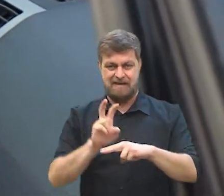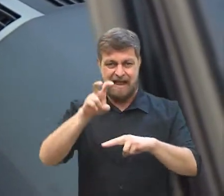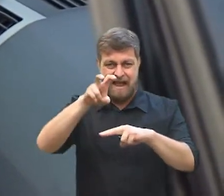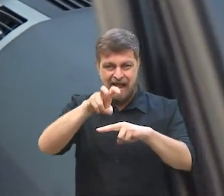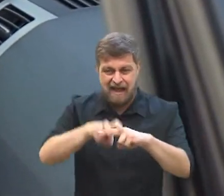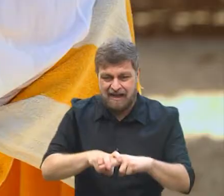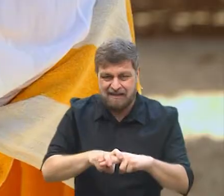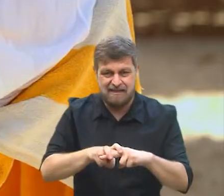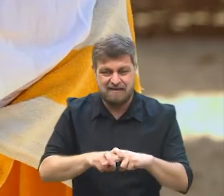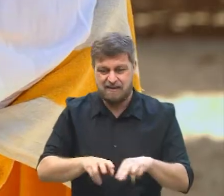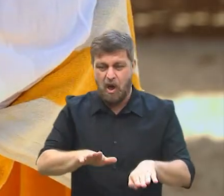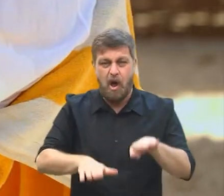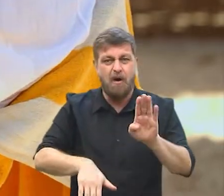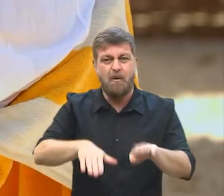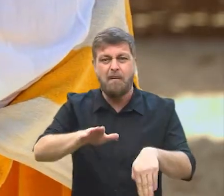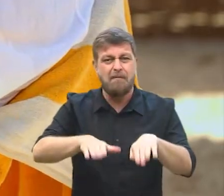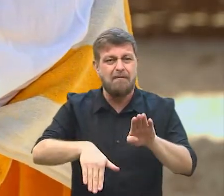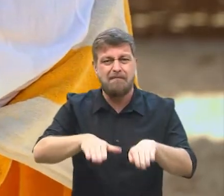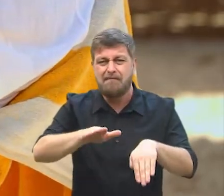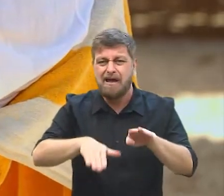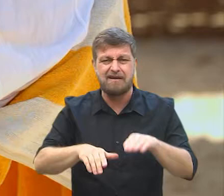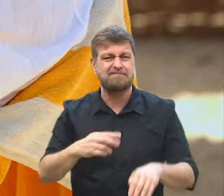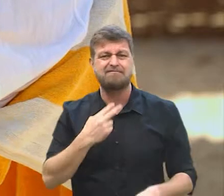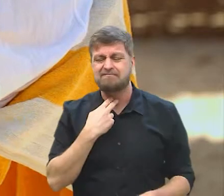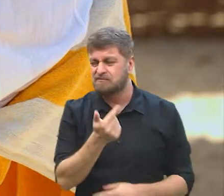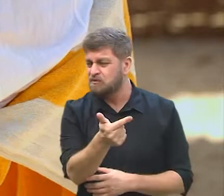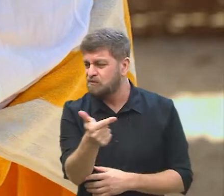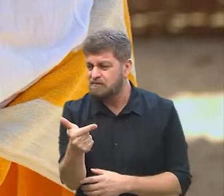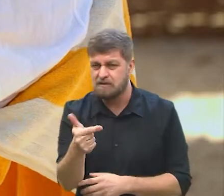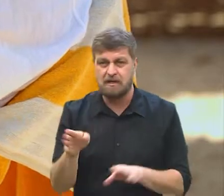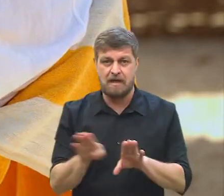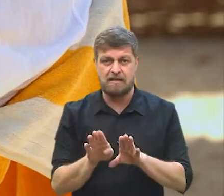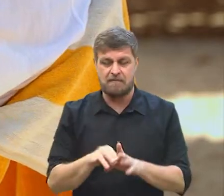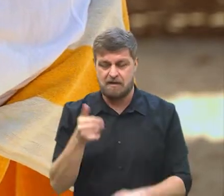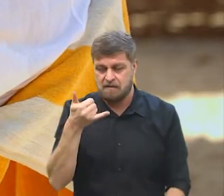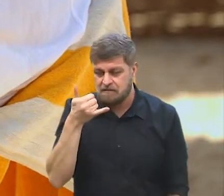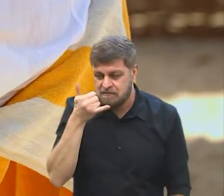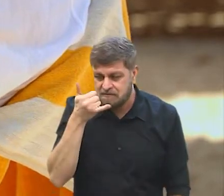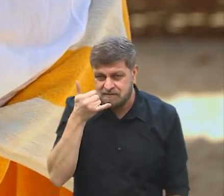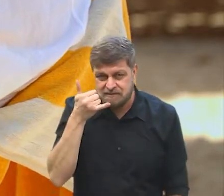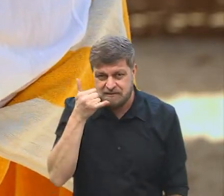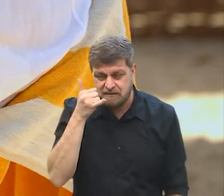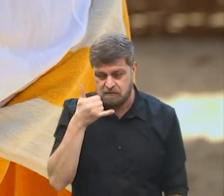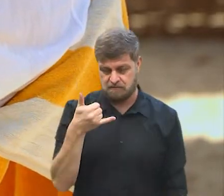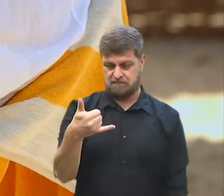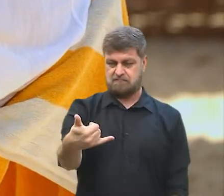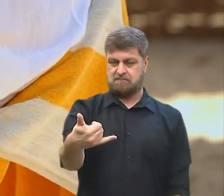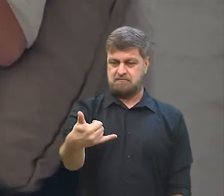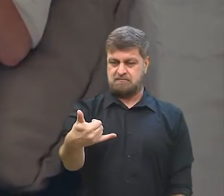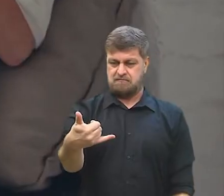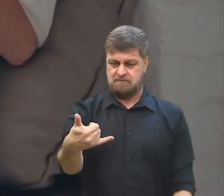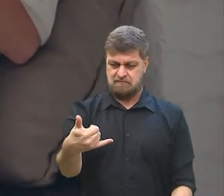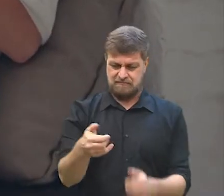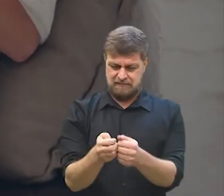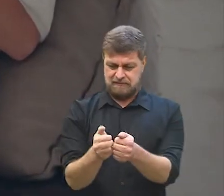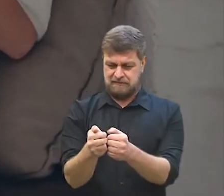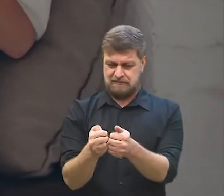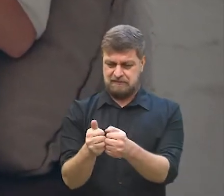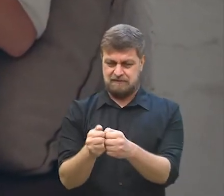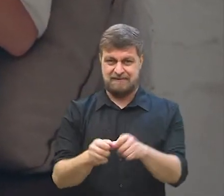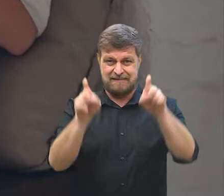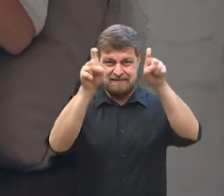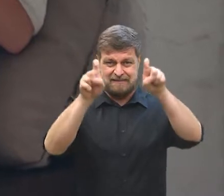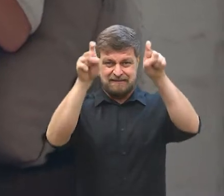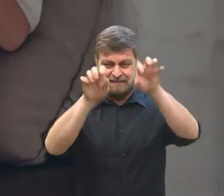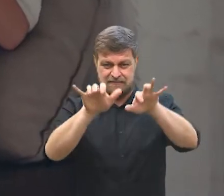não terem o pé alto. Isso aí atrapalha. Usar o celular muito fora do corpo, usar o